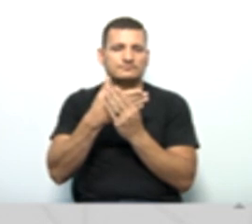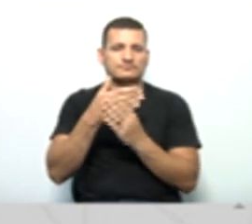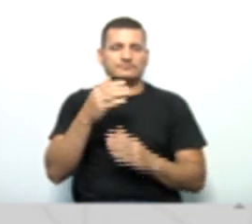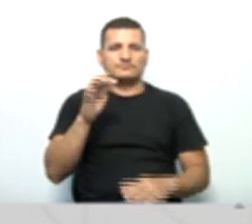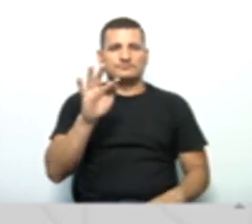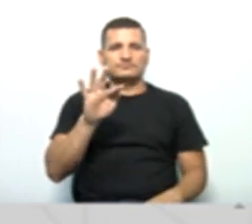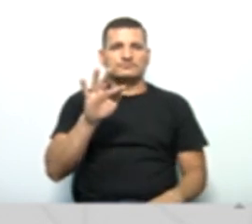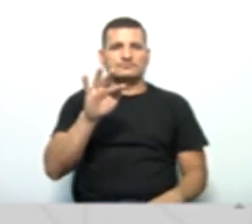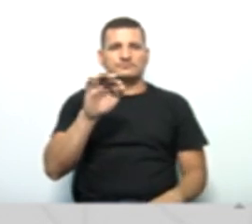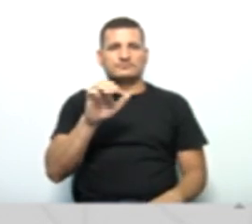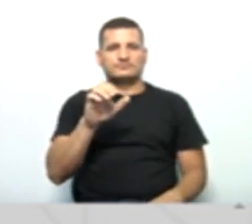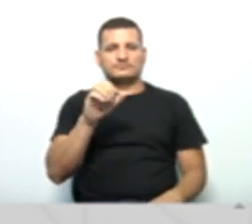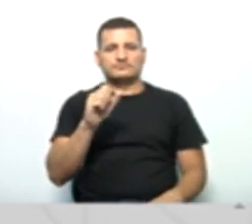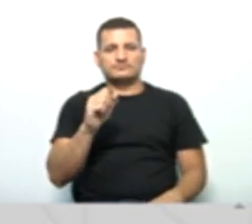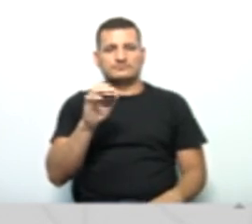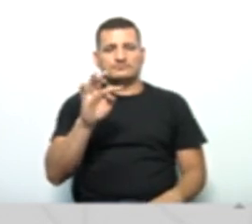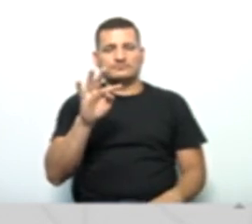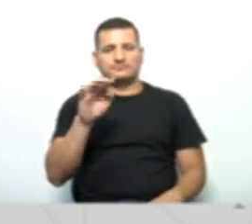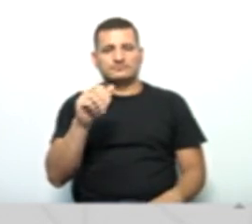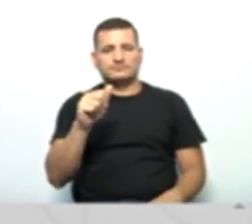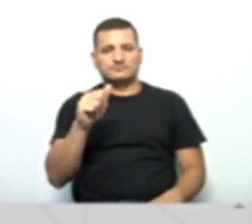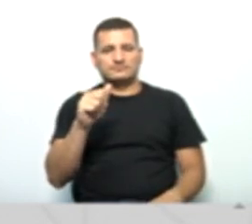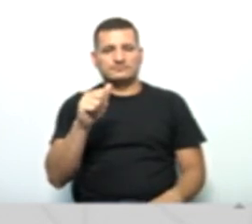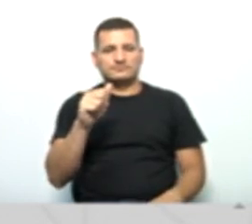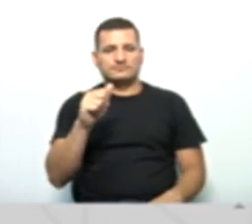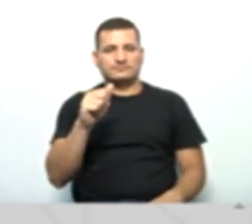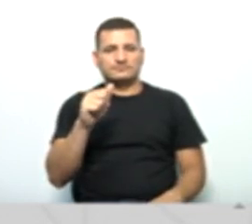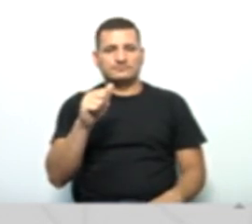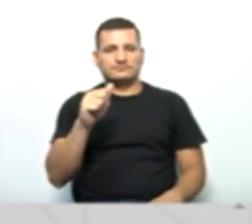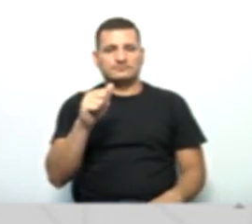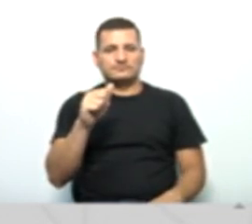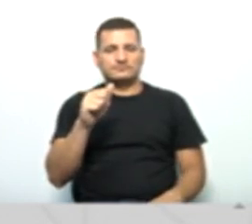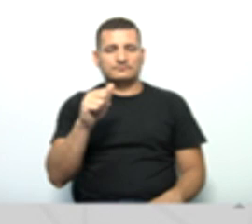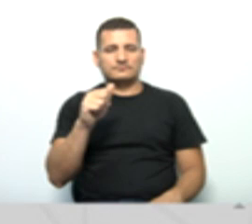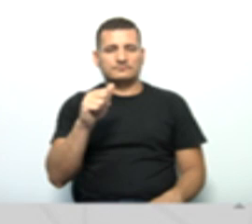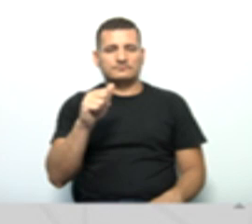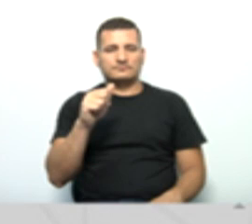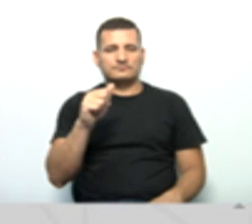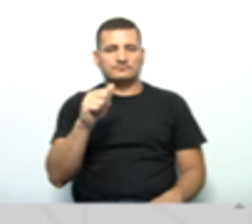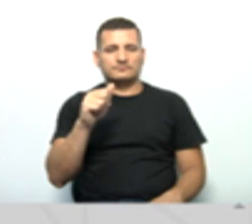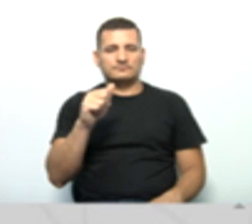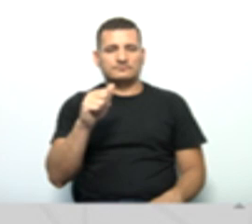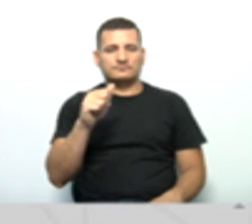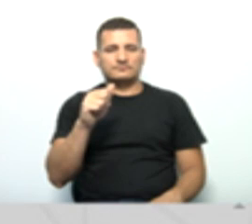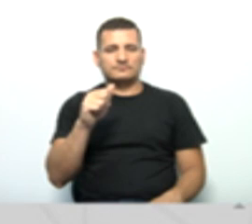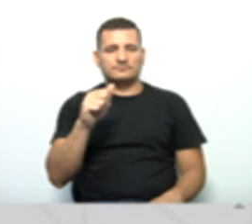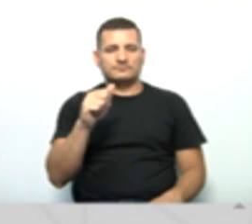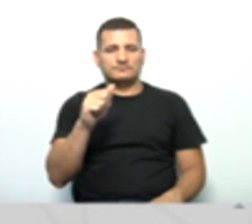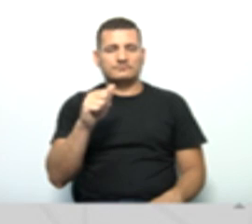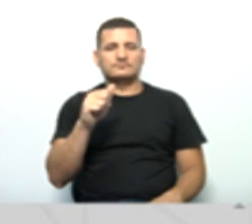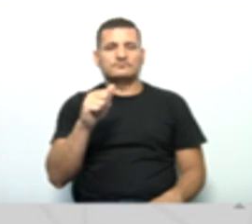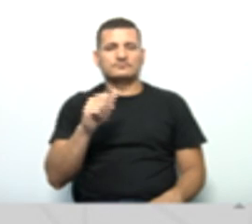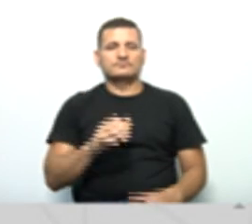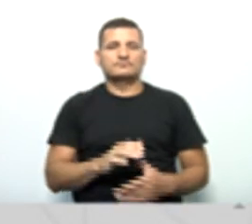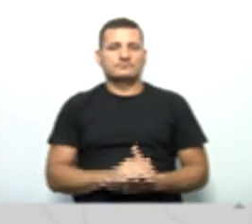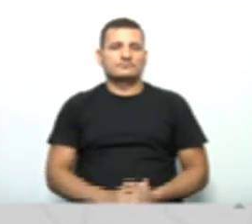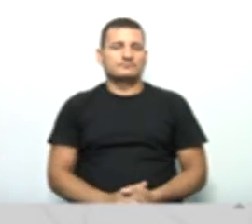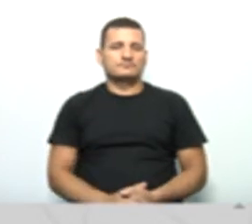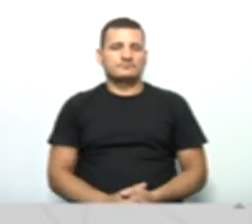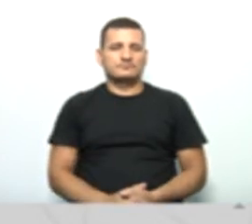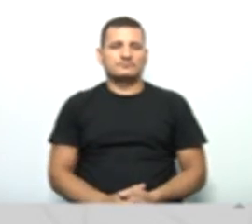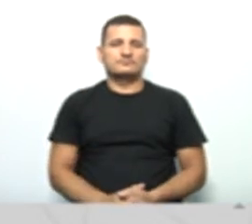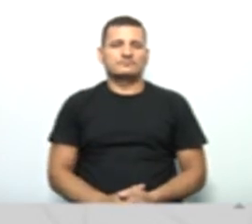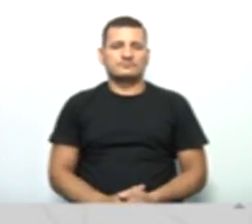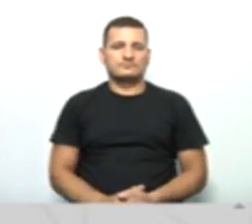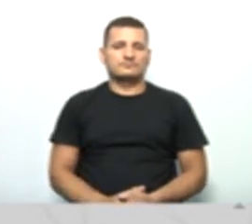festa, né? E aqui você colocou a pastinha, aqui você tem uma pastinha festa dentro da raiz de